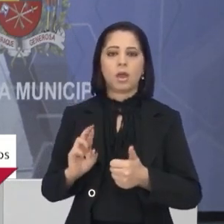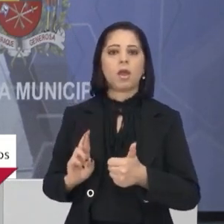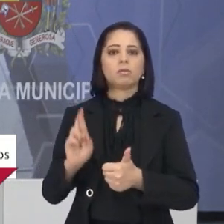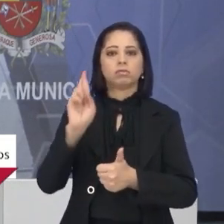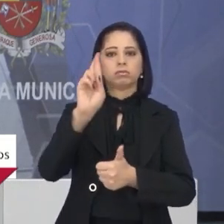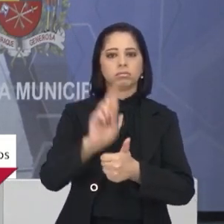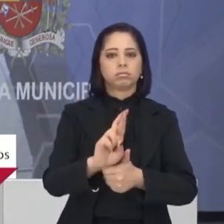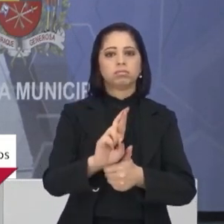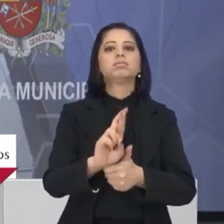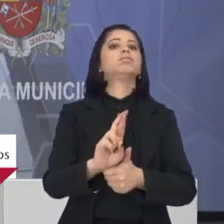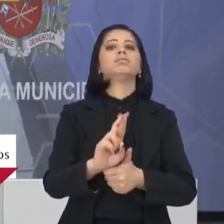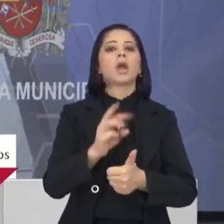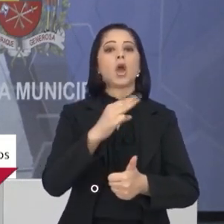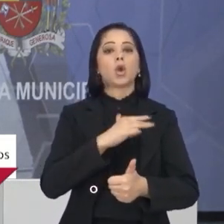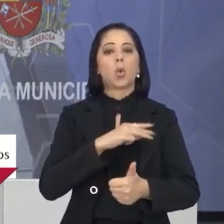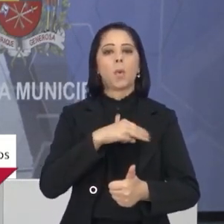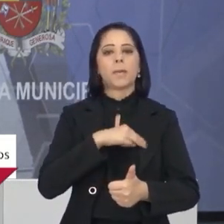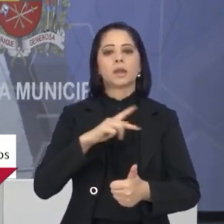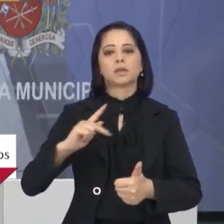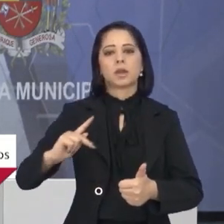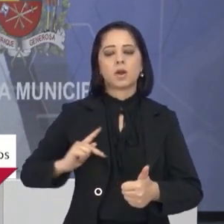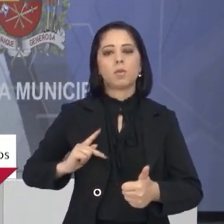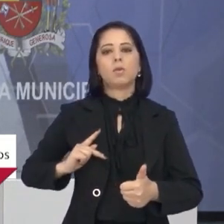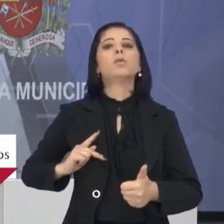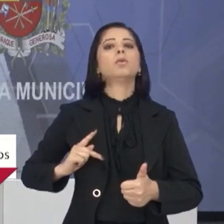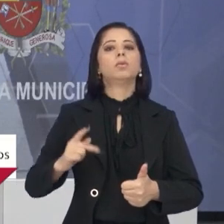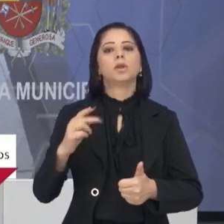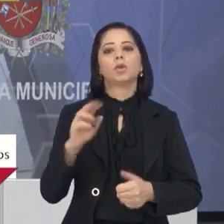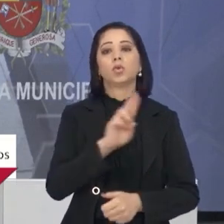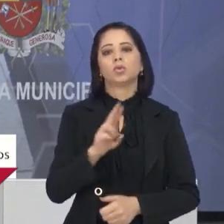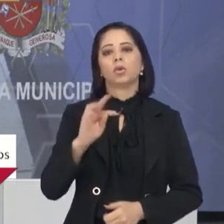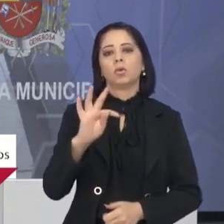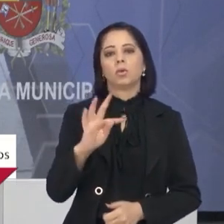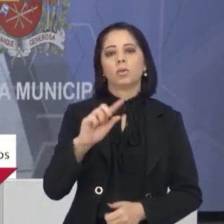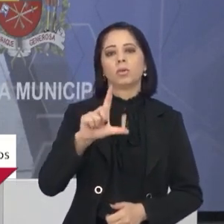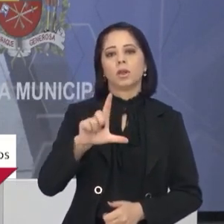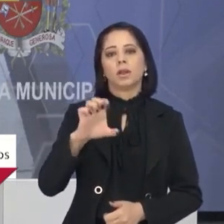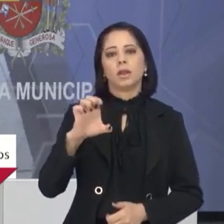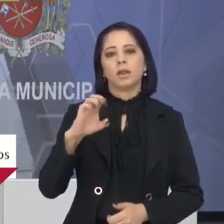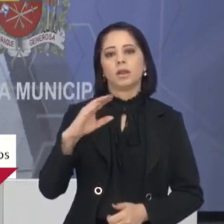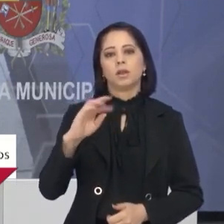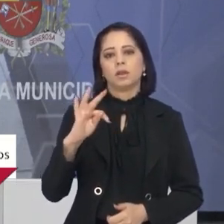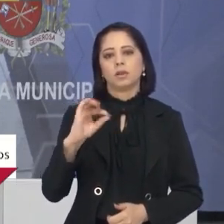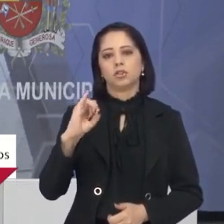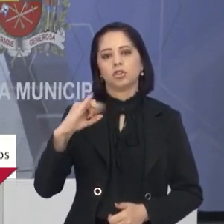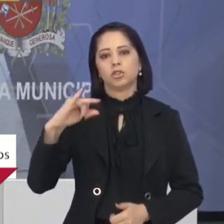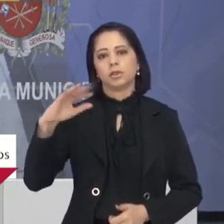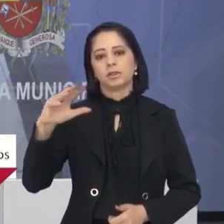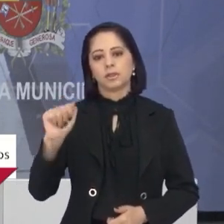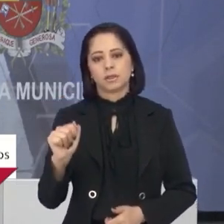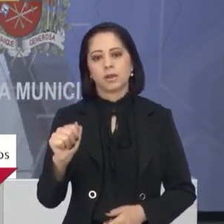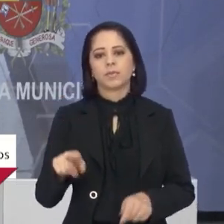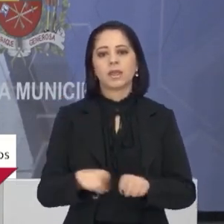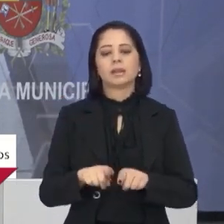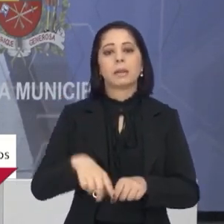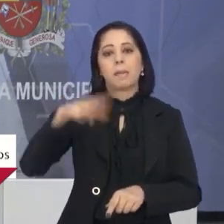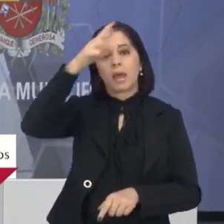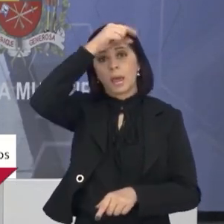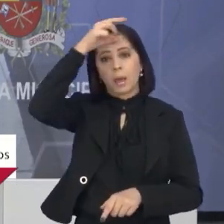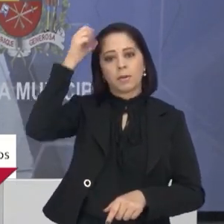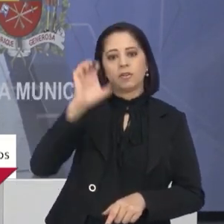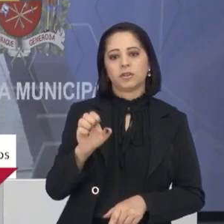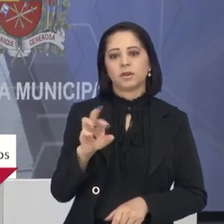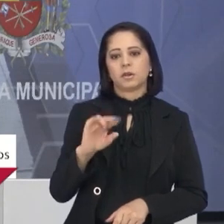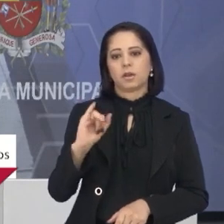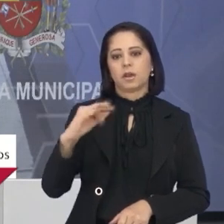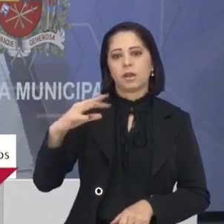Público de Contas do Estado de São Paulo D Letícia Formoso delsin matuque féres excelentíssima senhora prefeita Érica